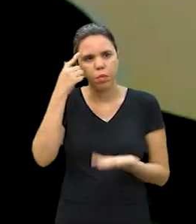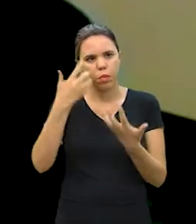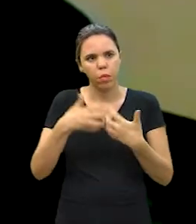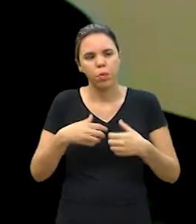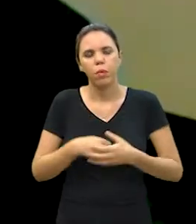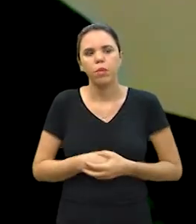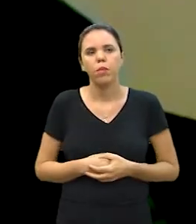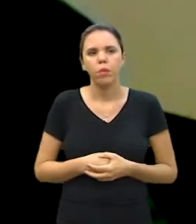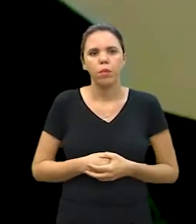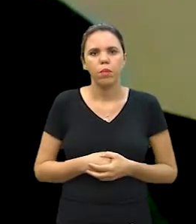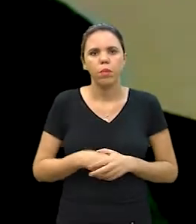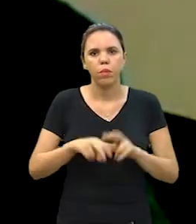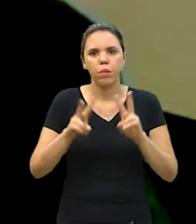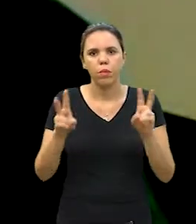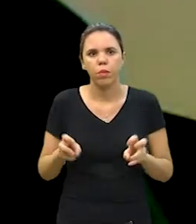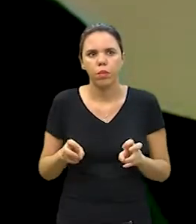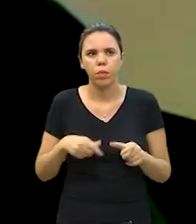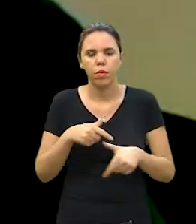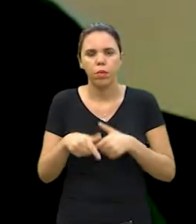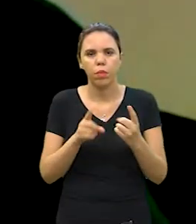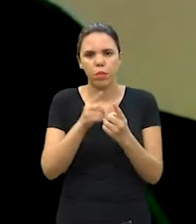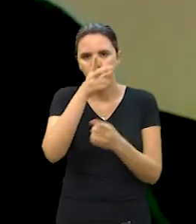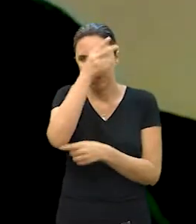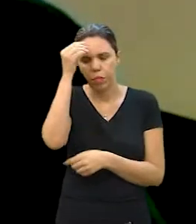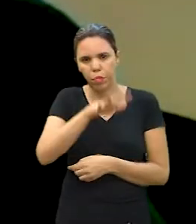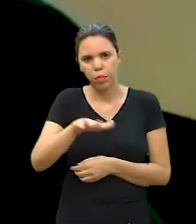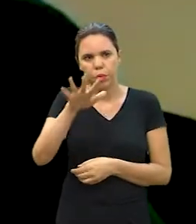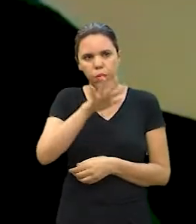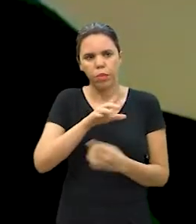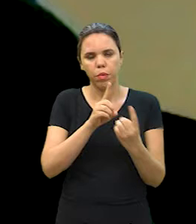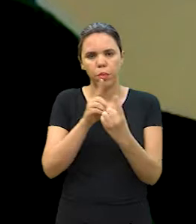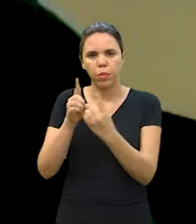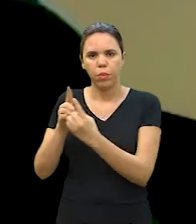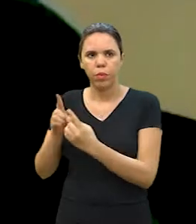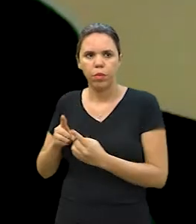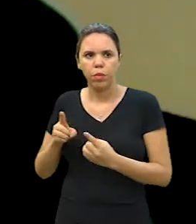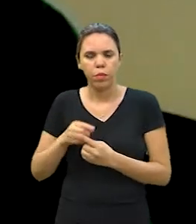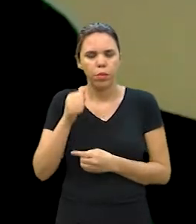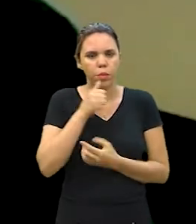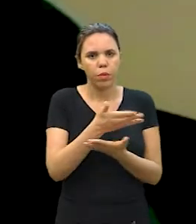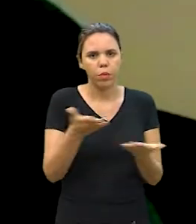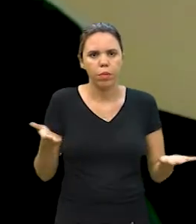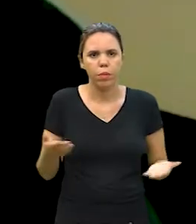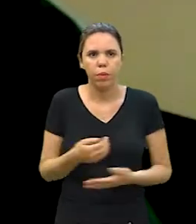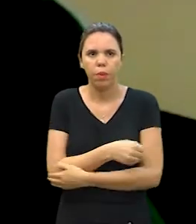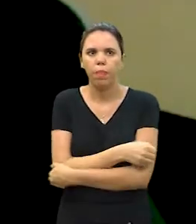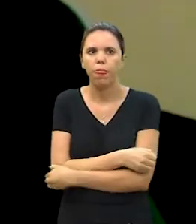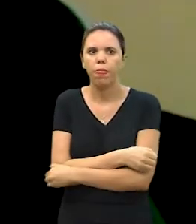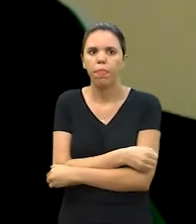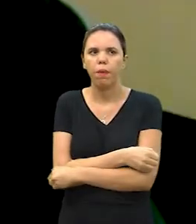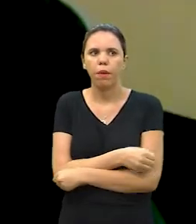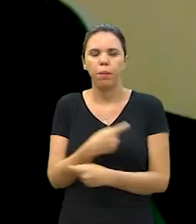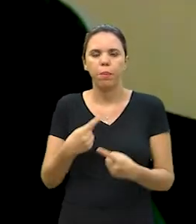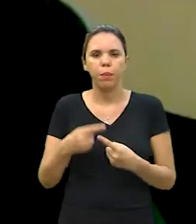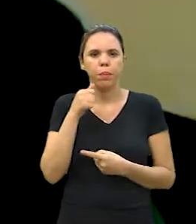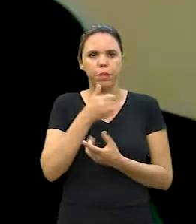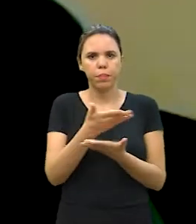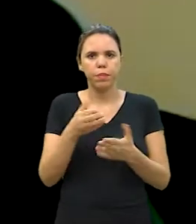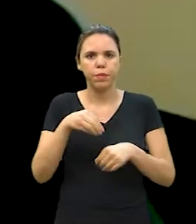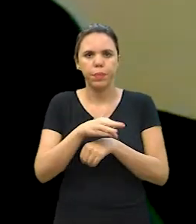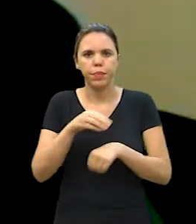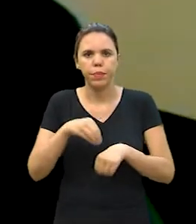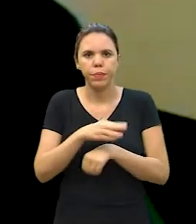pensado muito aqui nessa questão dos serviços públicos e do atendimento às mulheres, né? Porque as